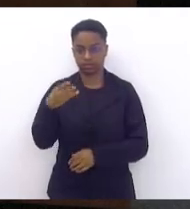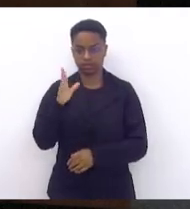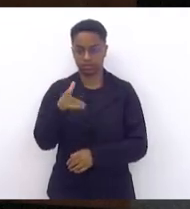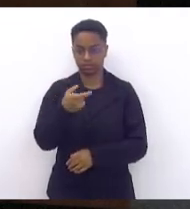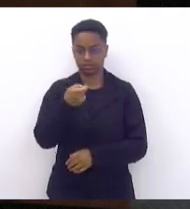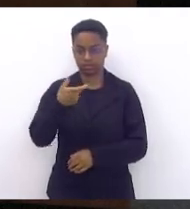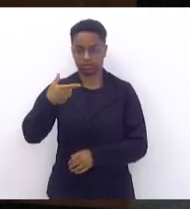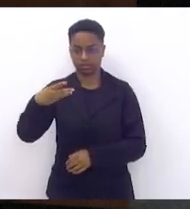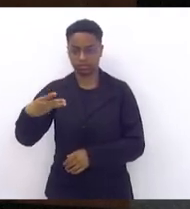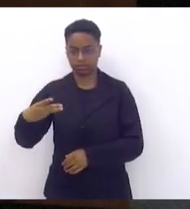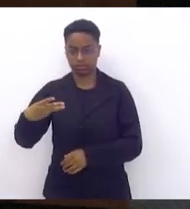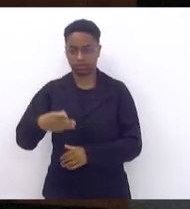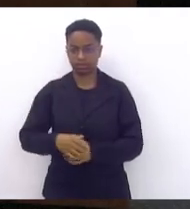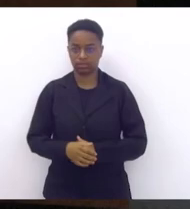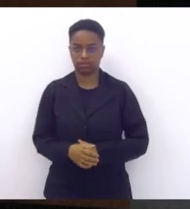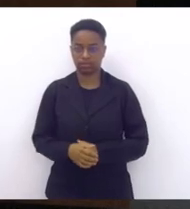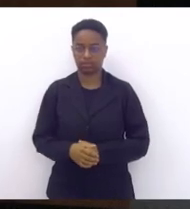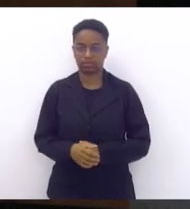1833/23,